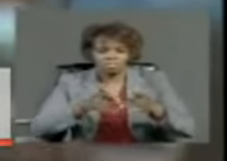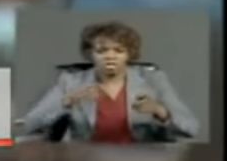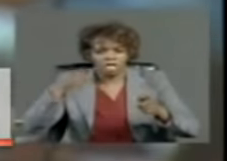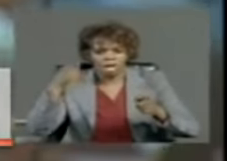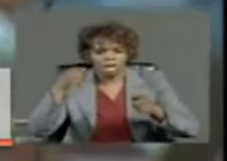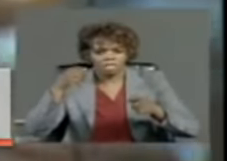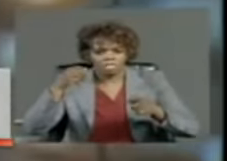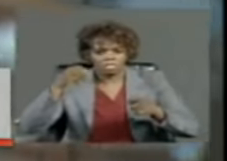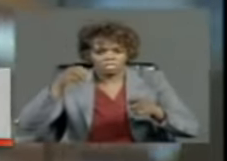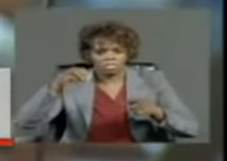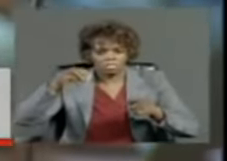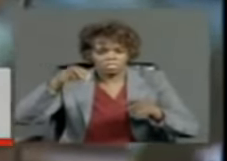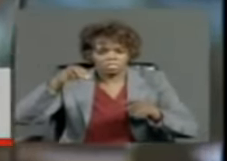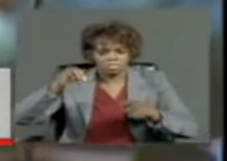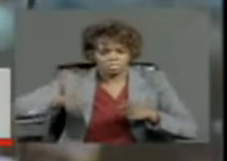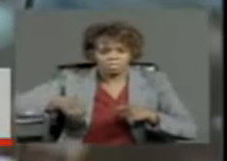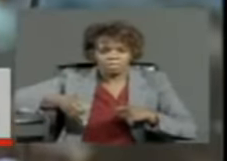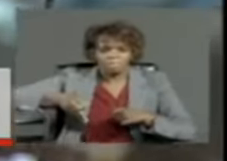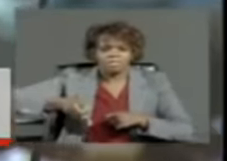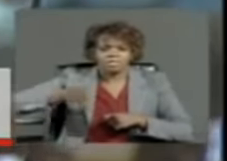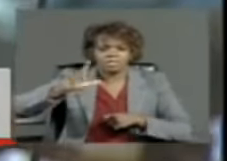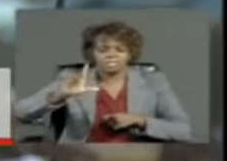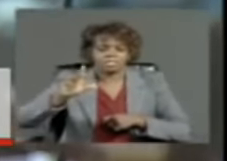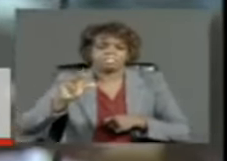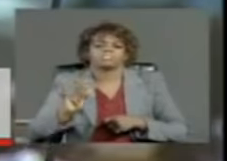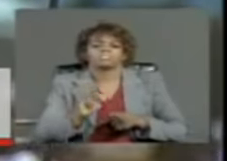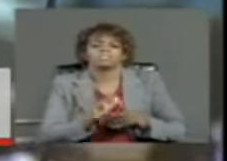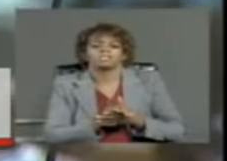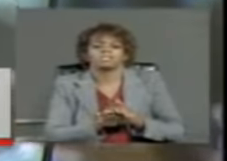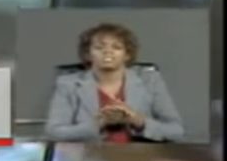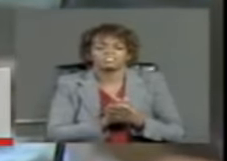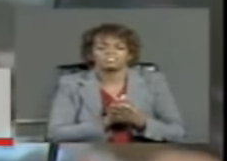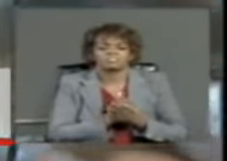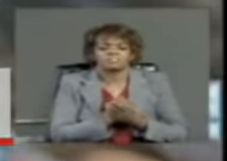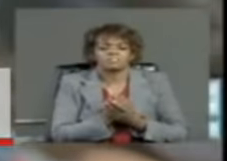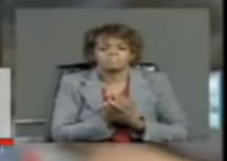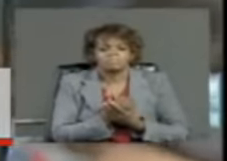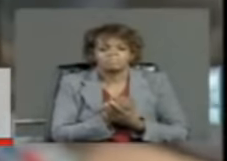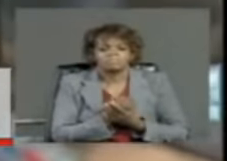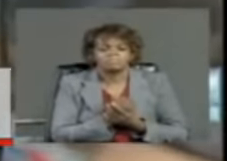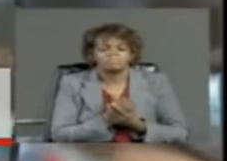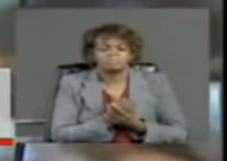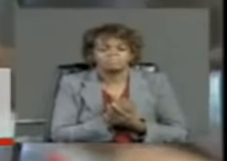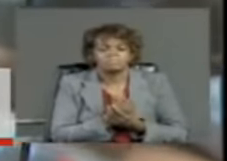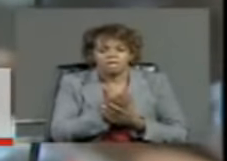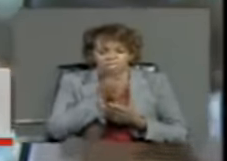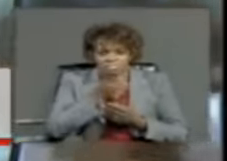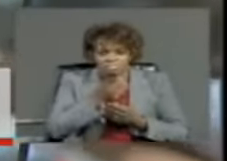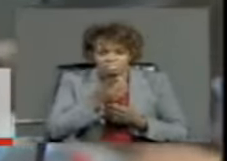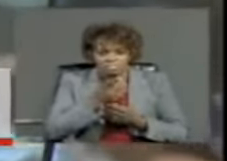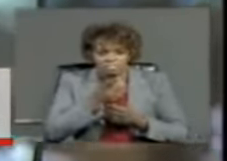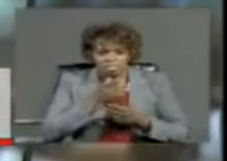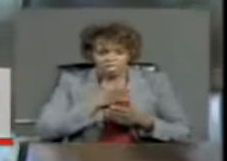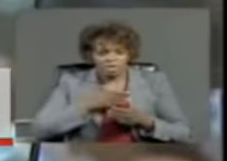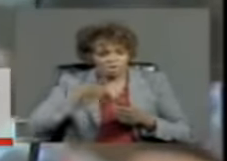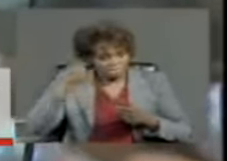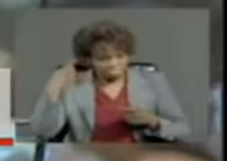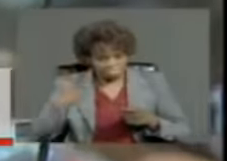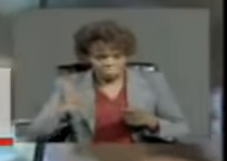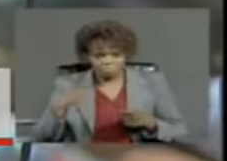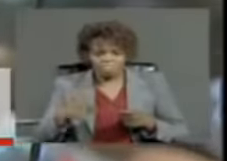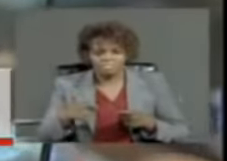A esta pergunta eu digo sim, mas a minha colocação é no sentido figurado. O descansar do MPLA é no sentido figurado. Sim, mas sim. Me levantando um